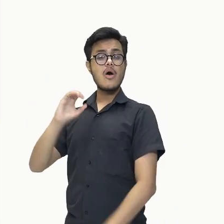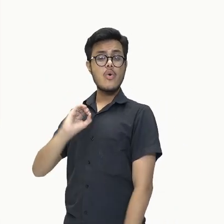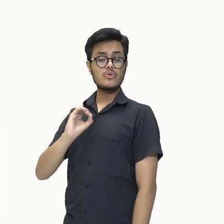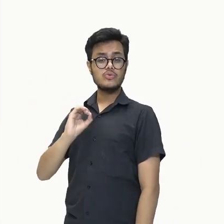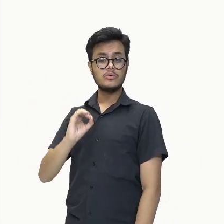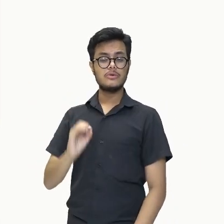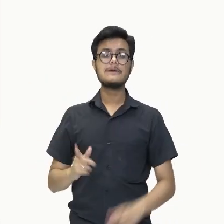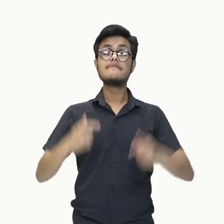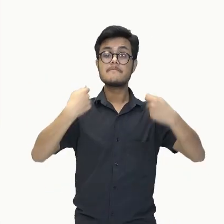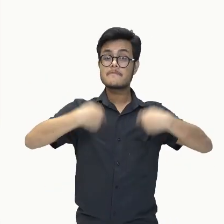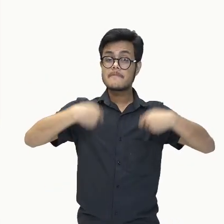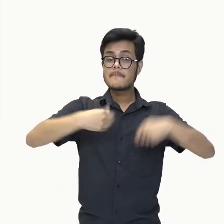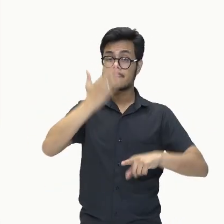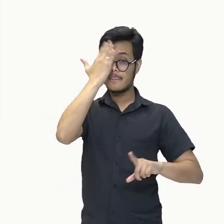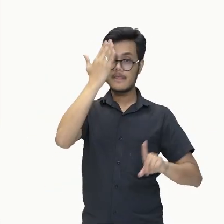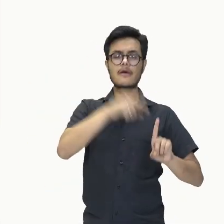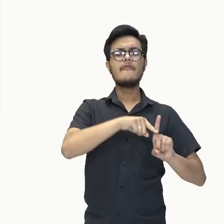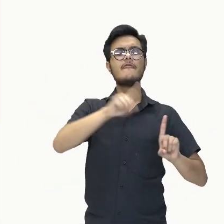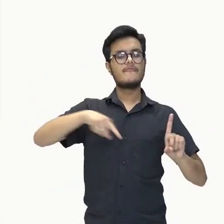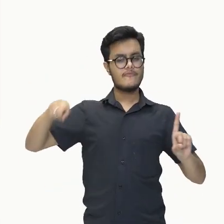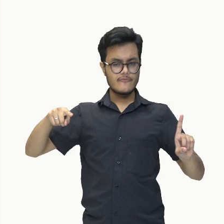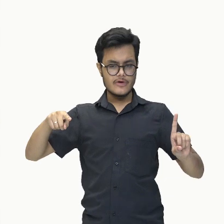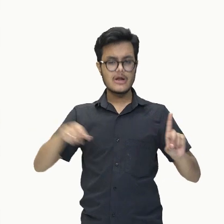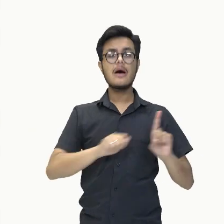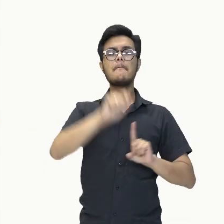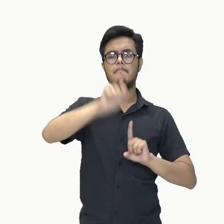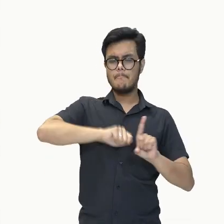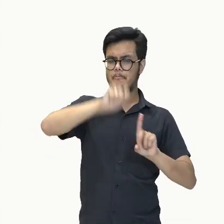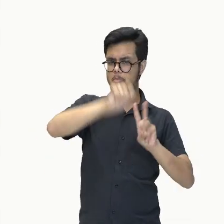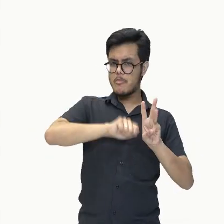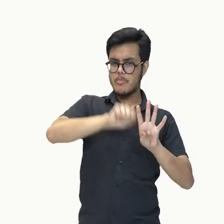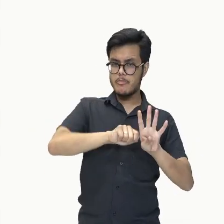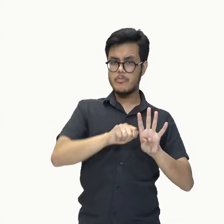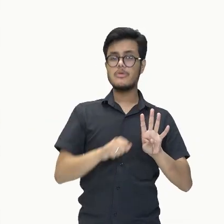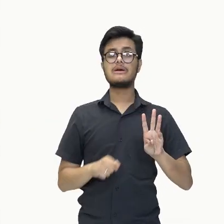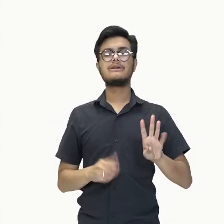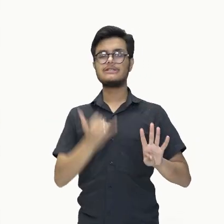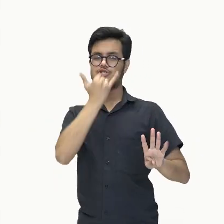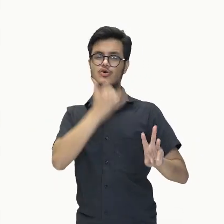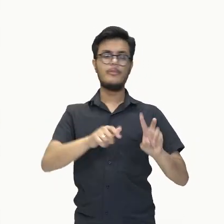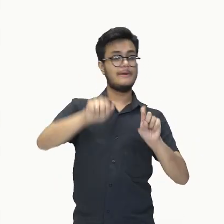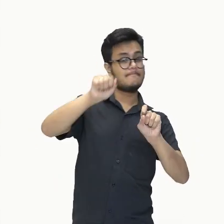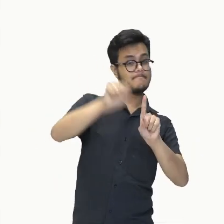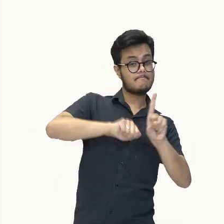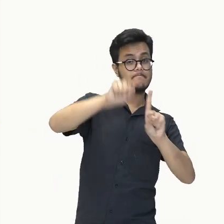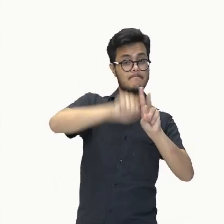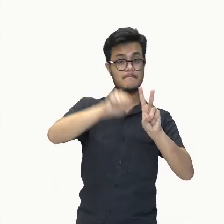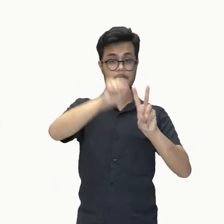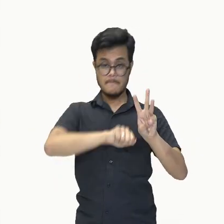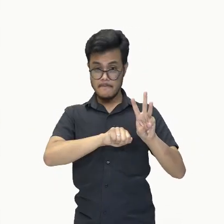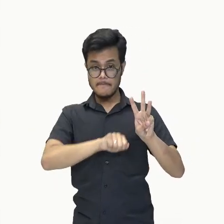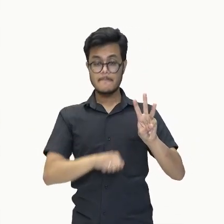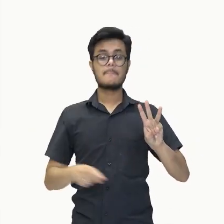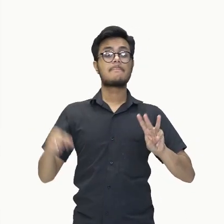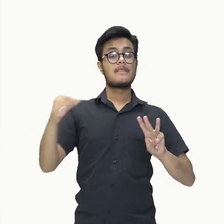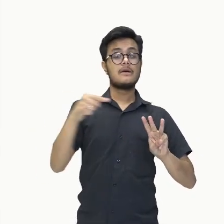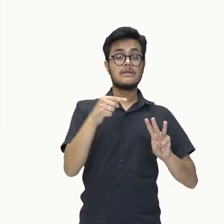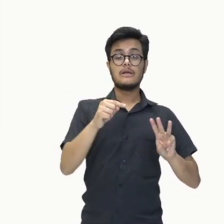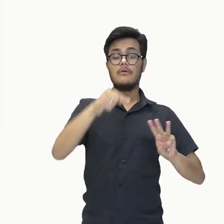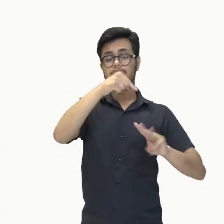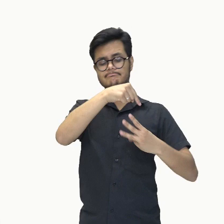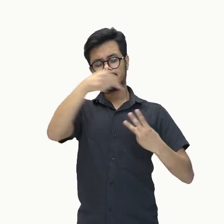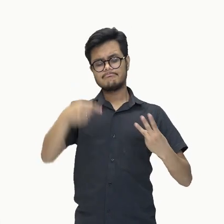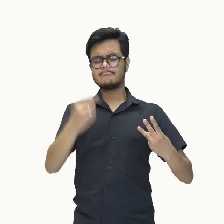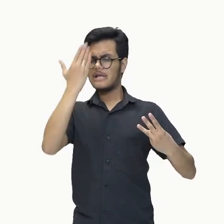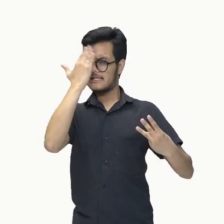observar aqui a variação, os valores das taxas nesses 3 meses aqui, né? 3,1, 9,3 e 12,3. Muito